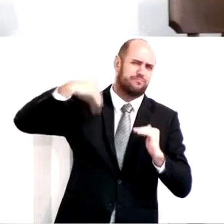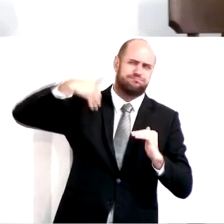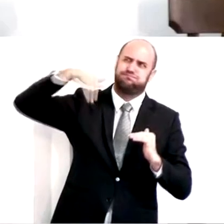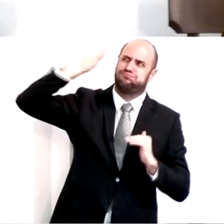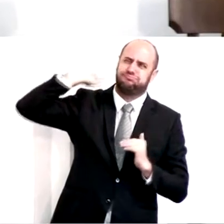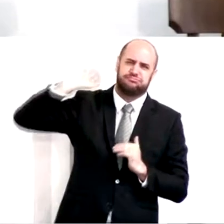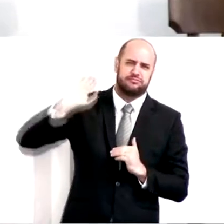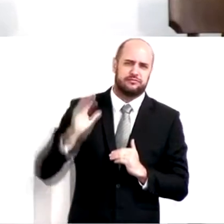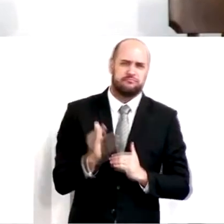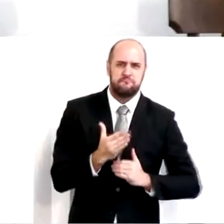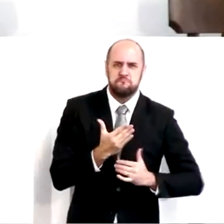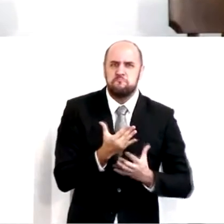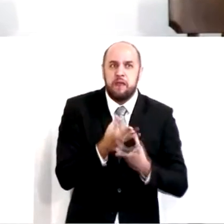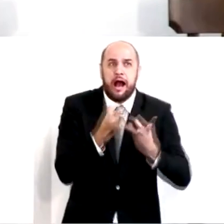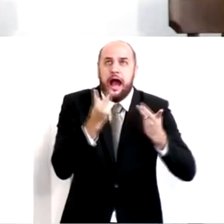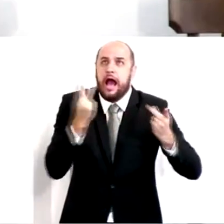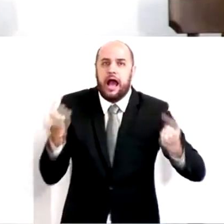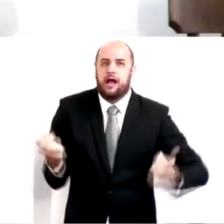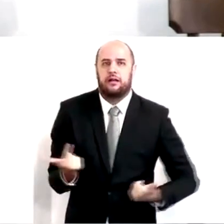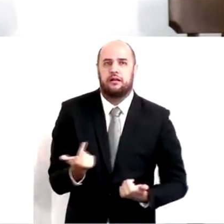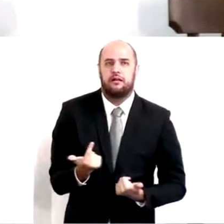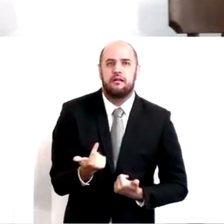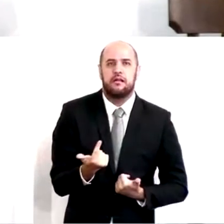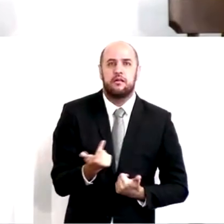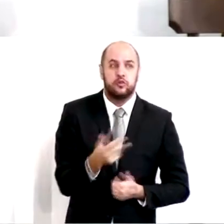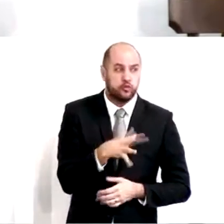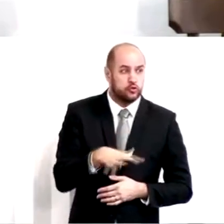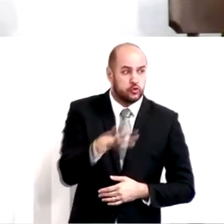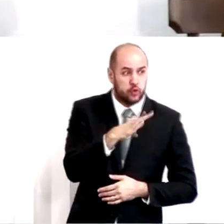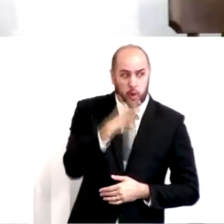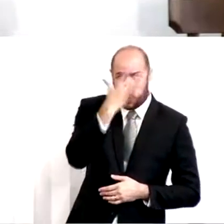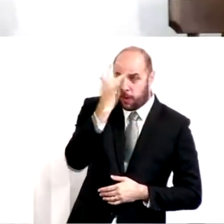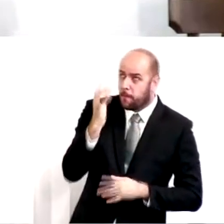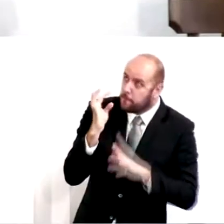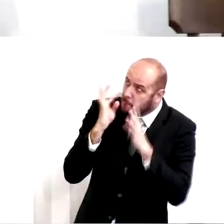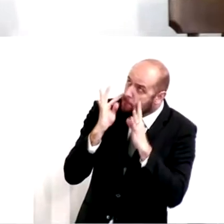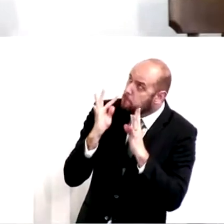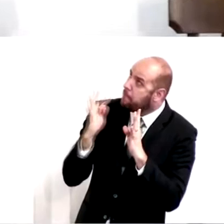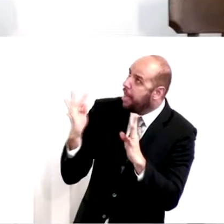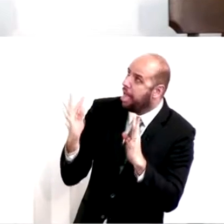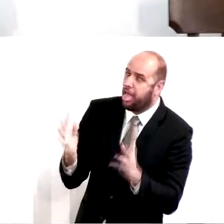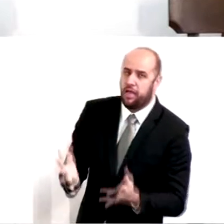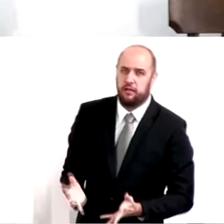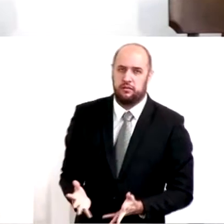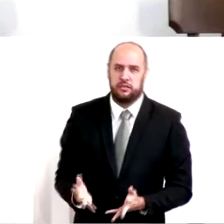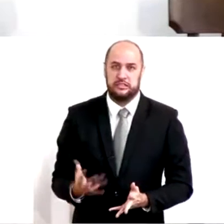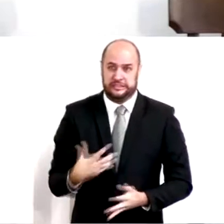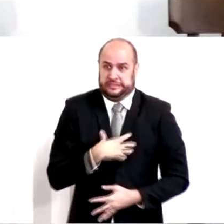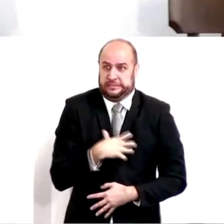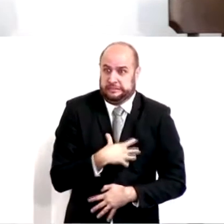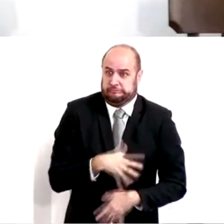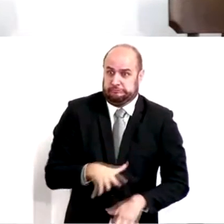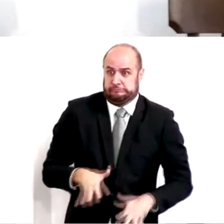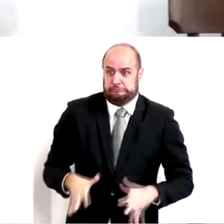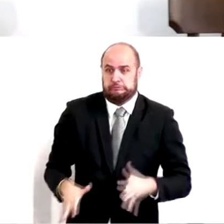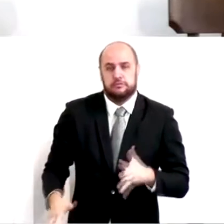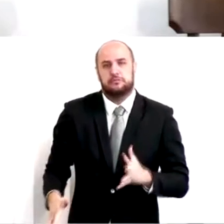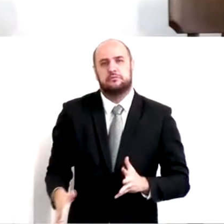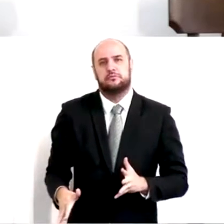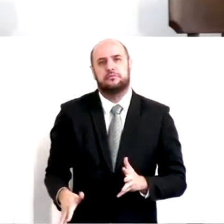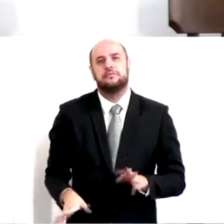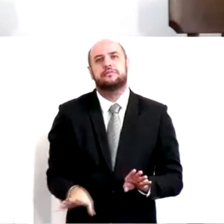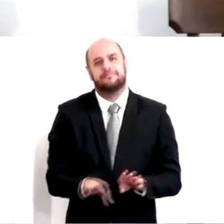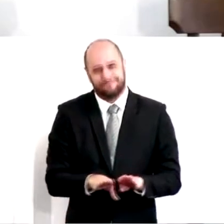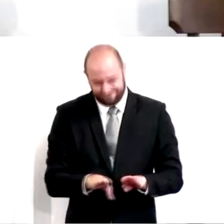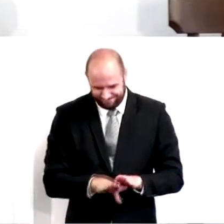assustadoramente magnífica, que faz com que pessoas fiquem aterrorizadas com aquilo, e que inclusive